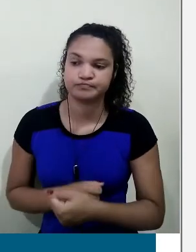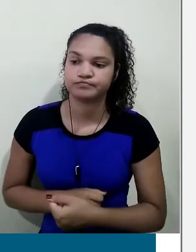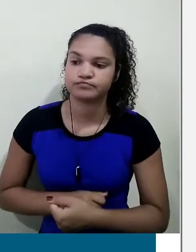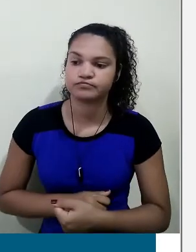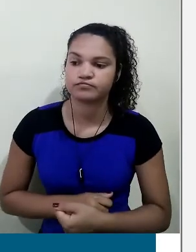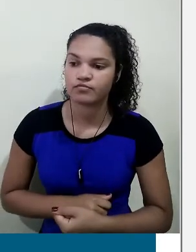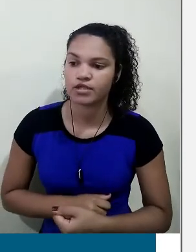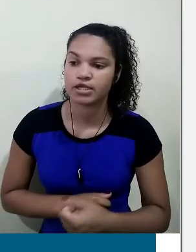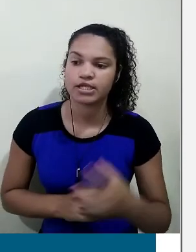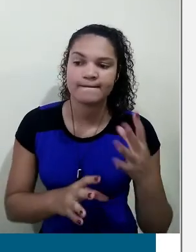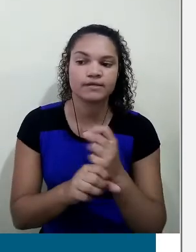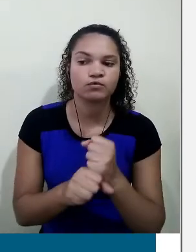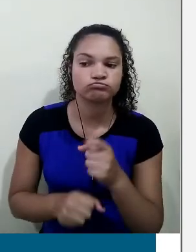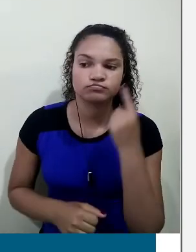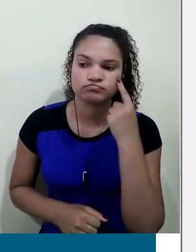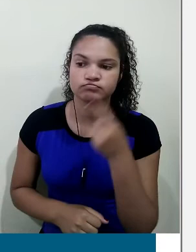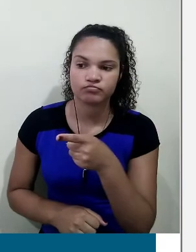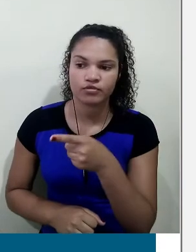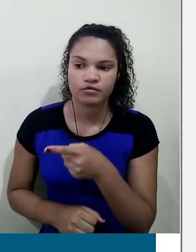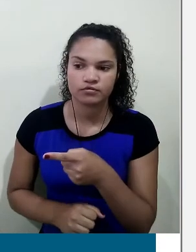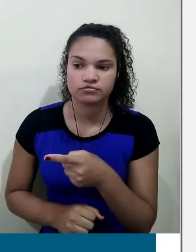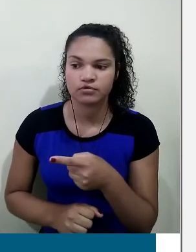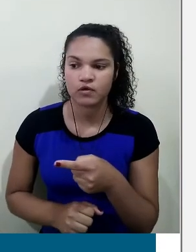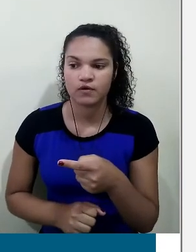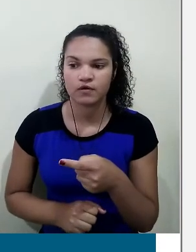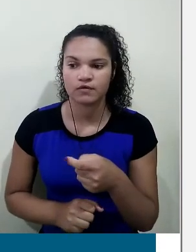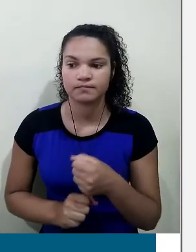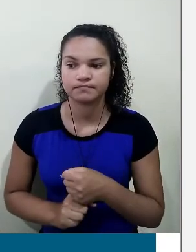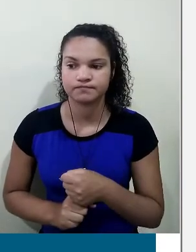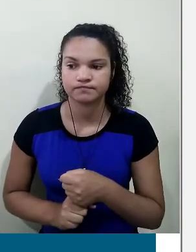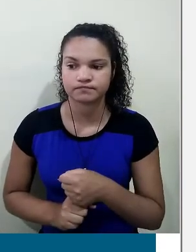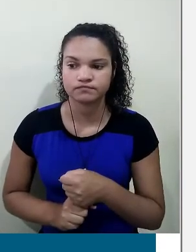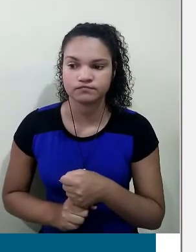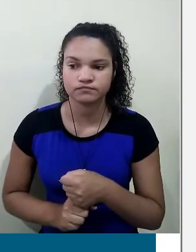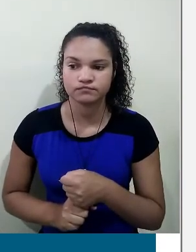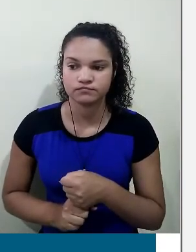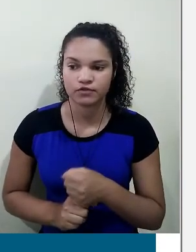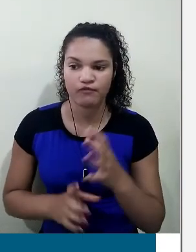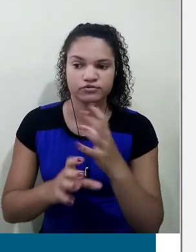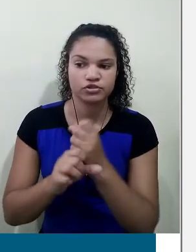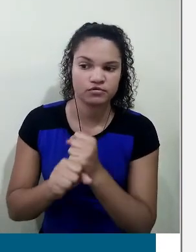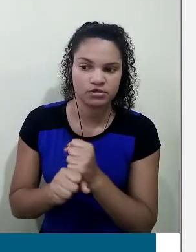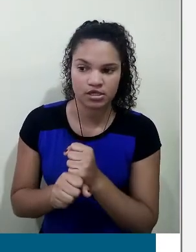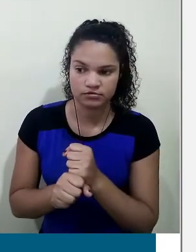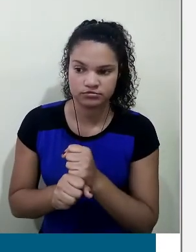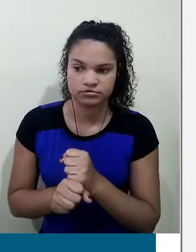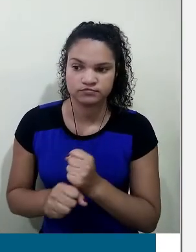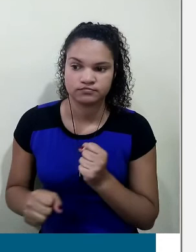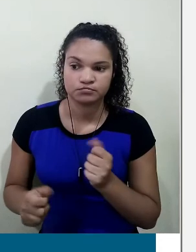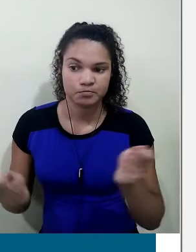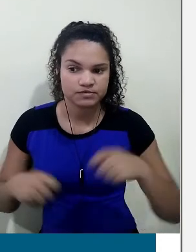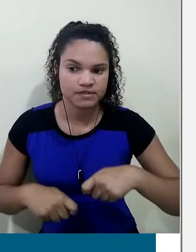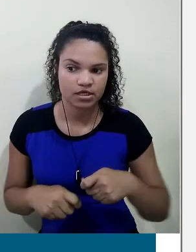aí, utilizando a relação para a união de conjuntos não excludentes, nós vamos calcular a probabilidade de nascerem